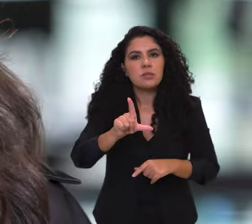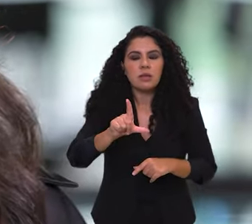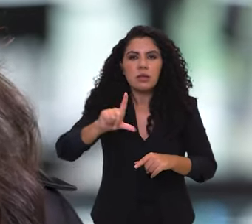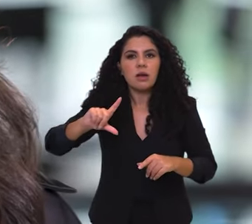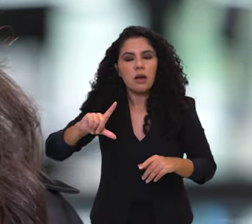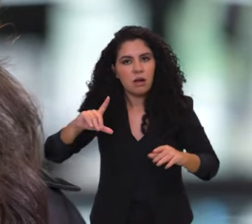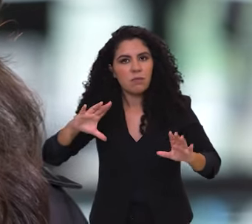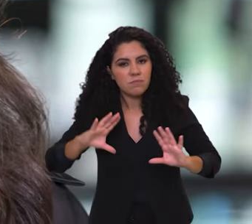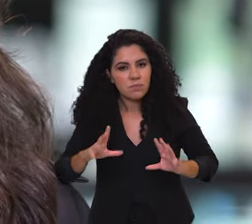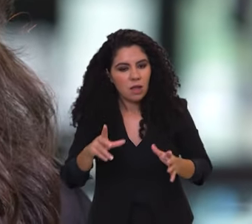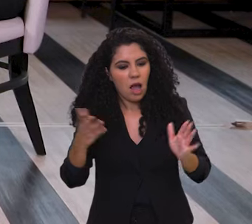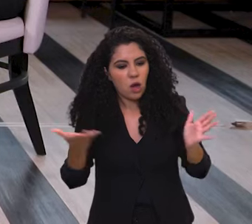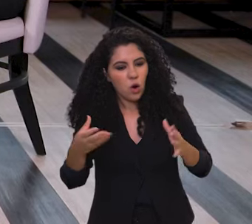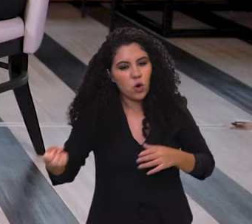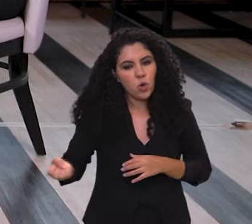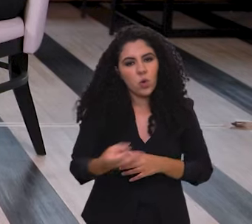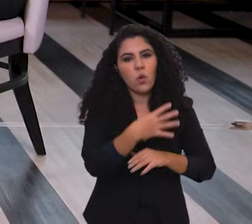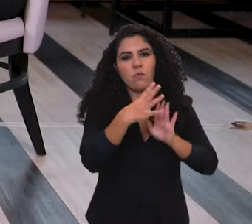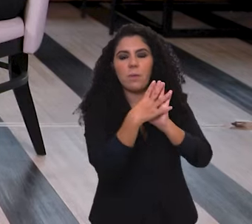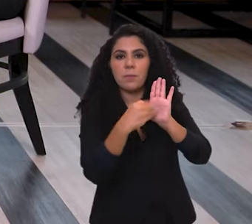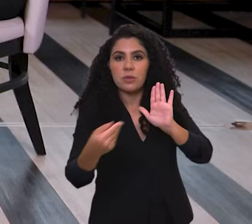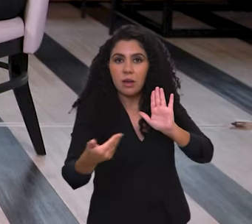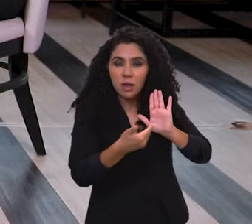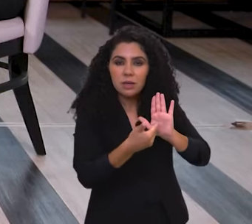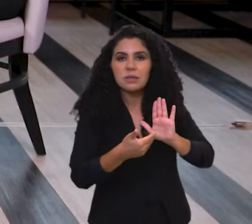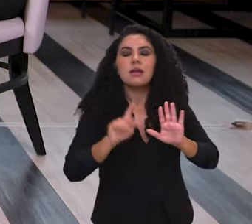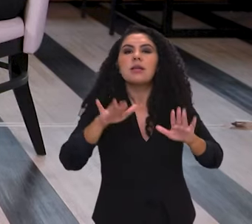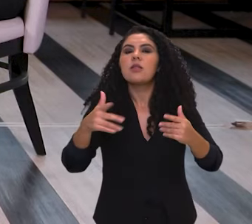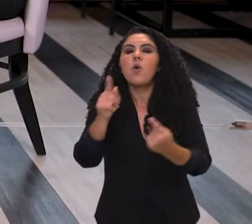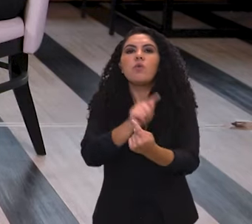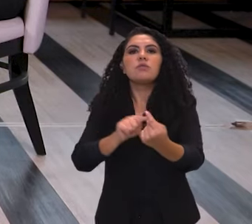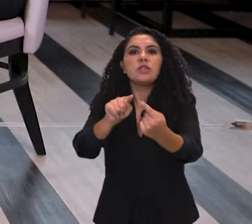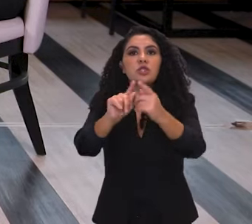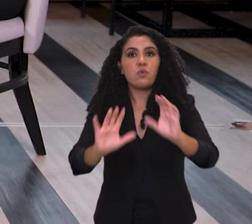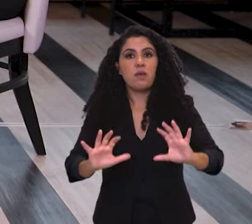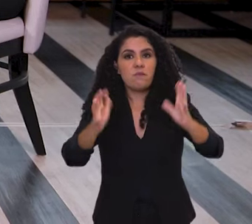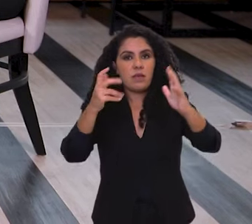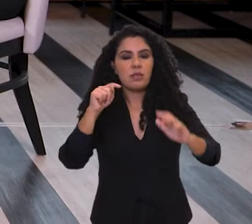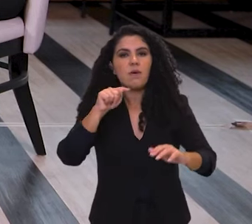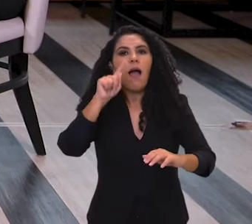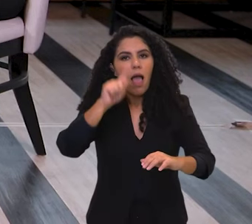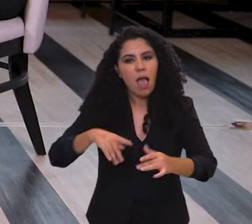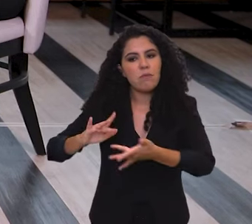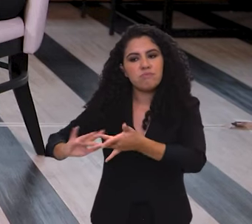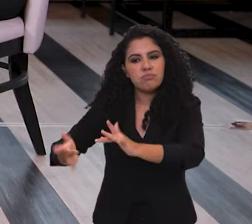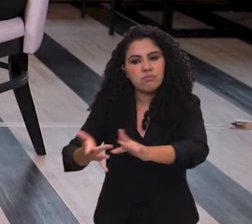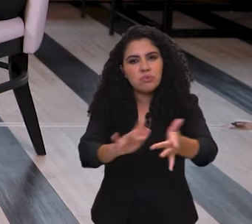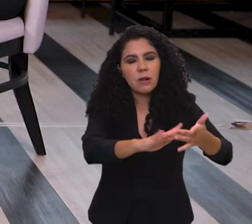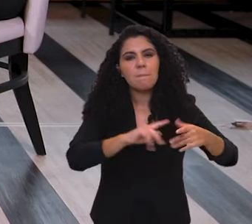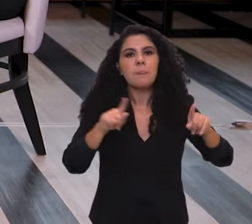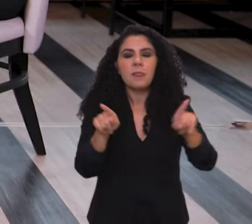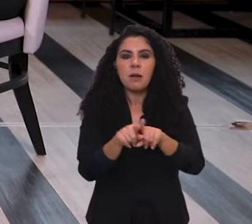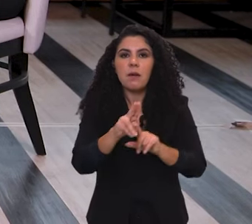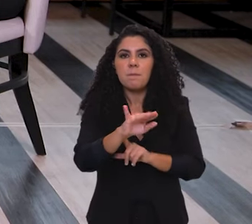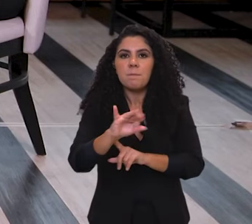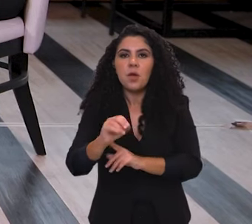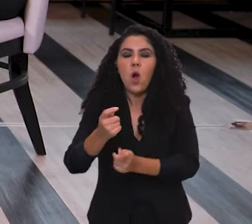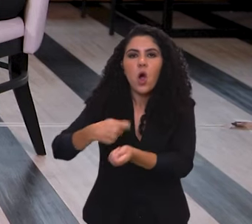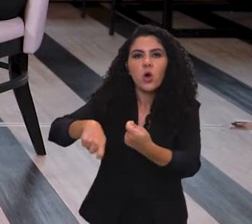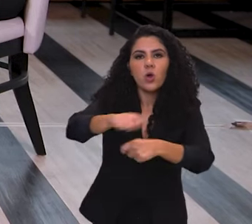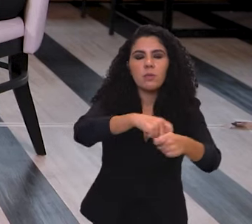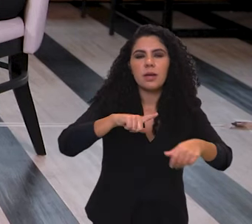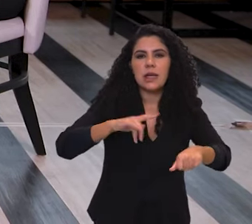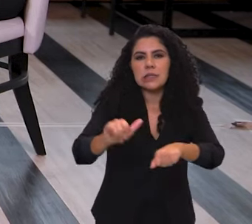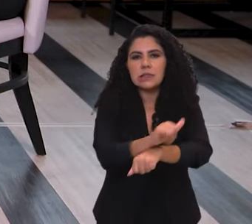novo modelo pautado na bioeconomia. Então, o propósito do evento foi esse, colocar a bioeconomia como essa